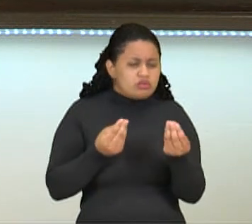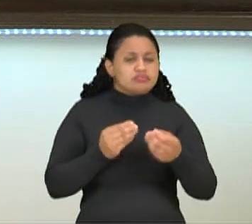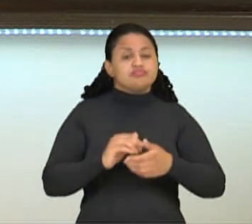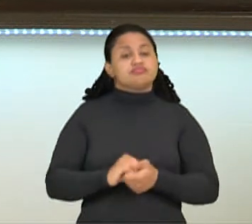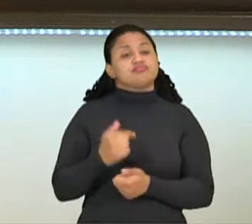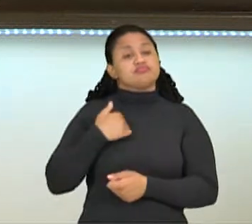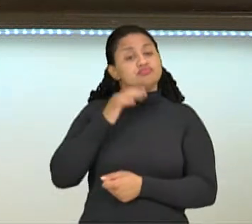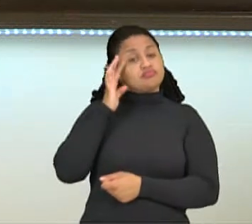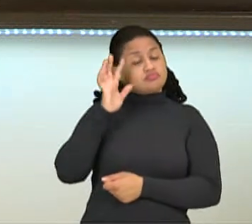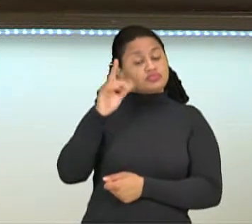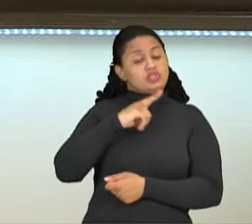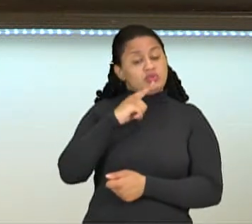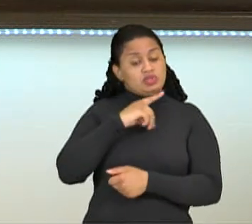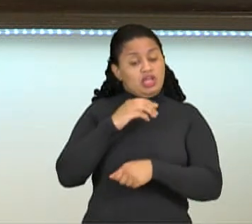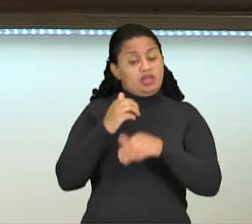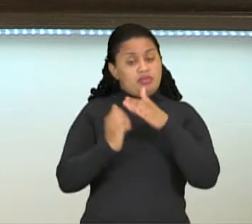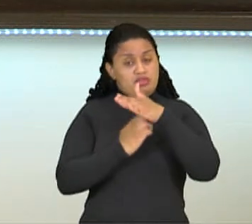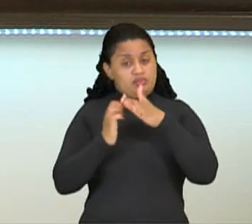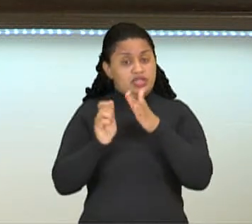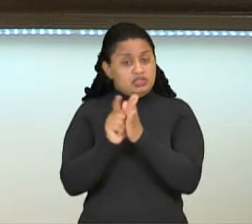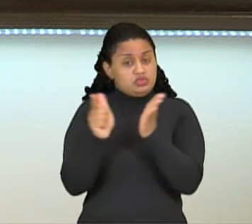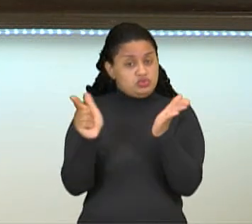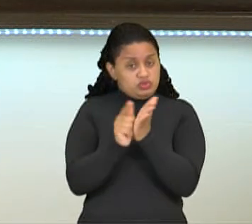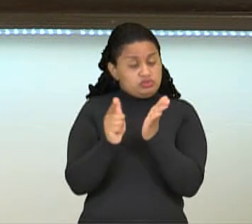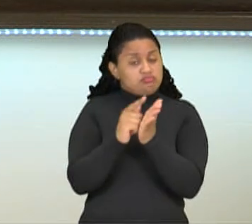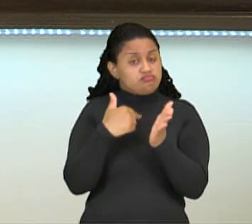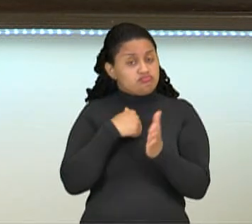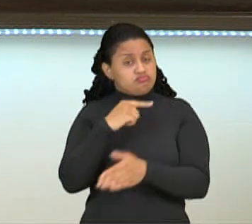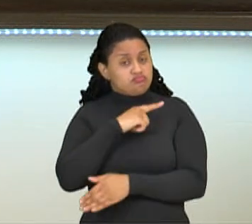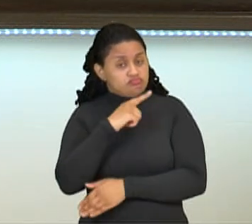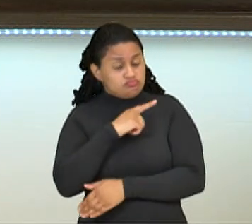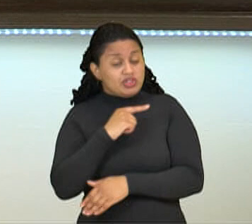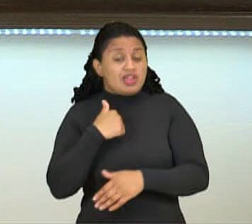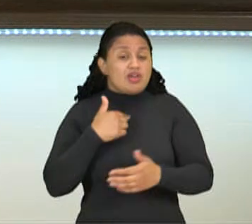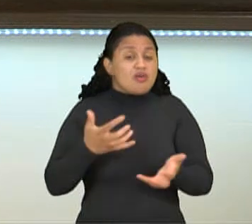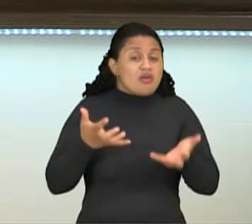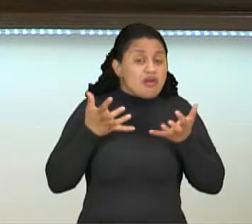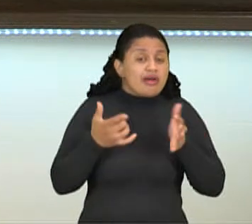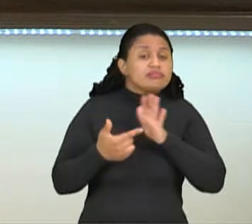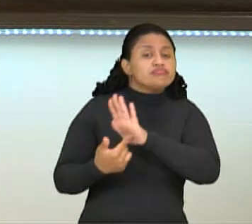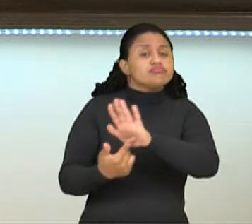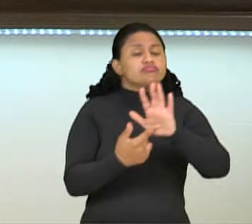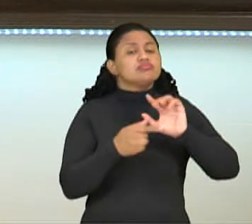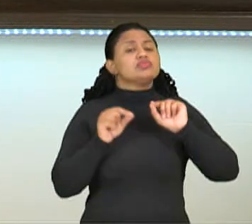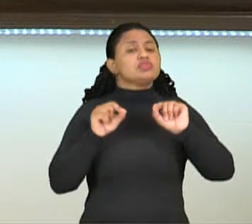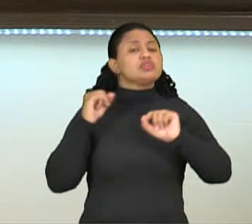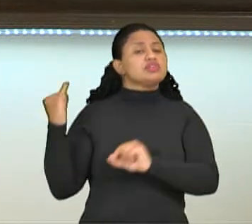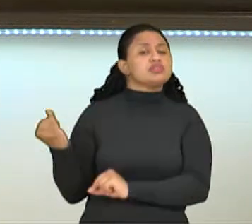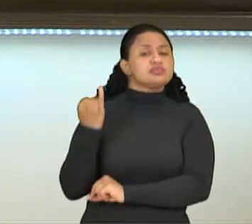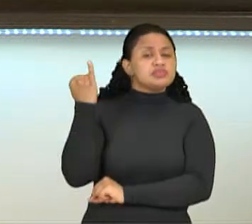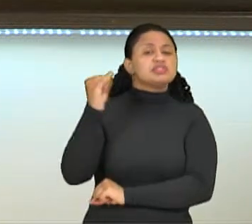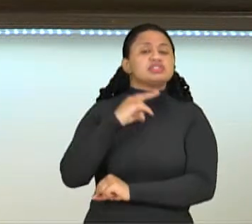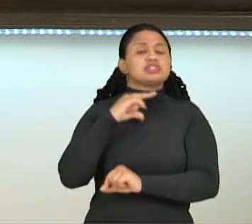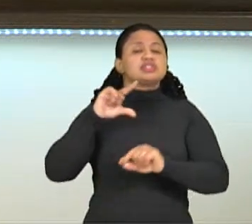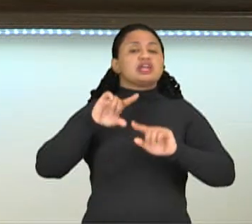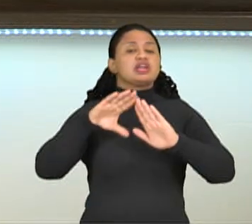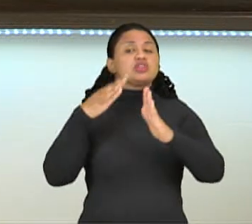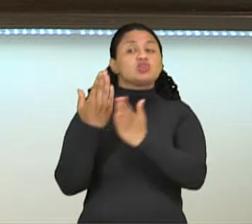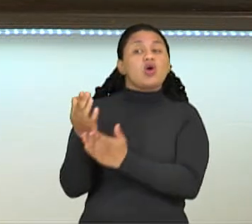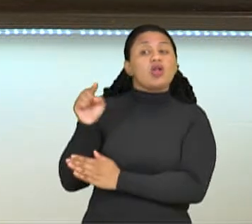que eu seja dona de um jornal. E eu quero destacar a importância da escola